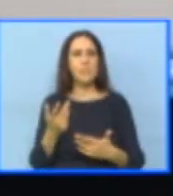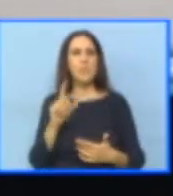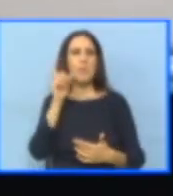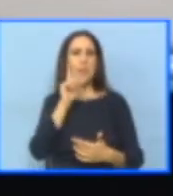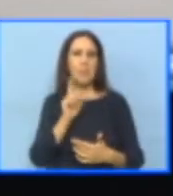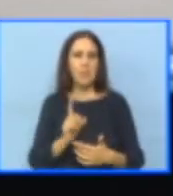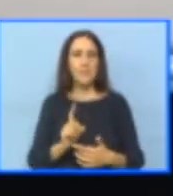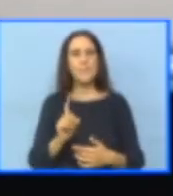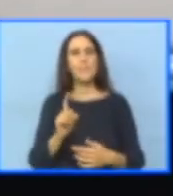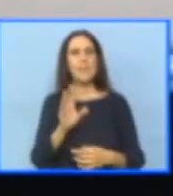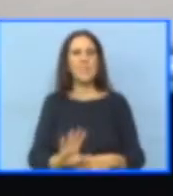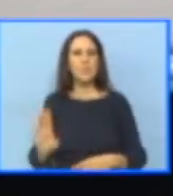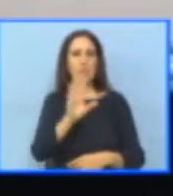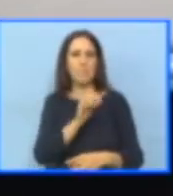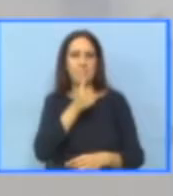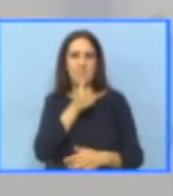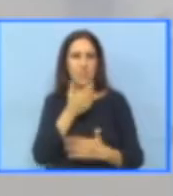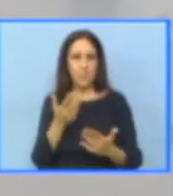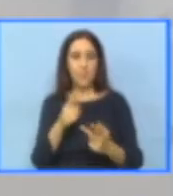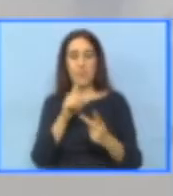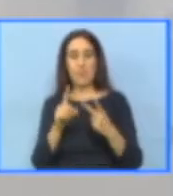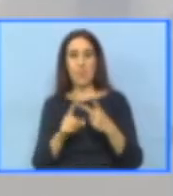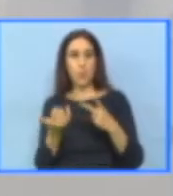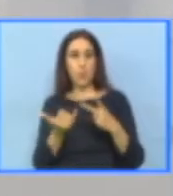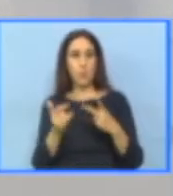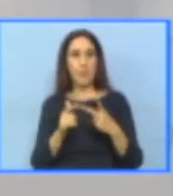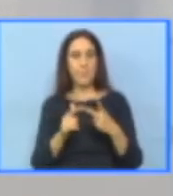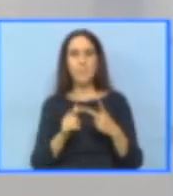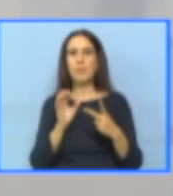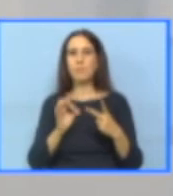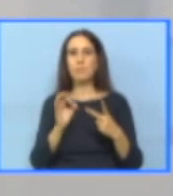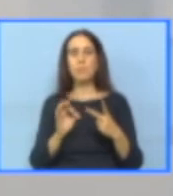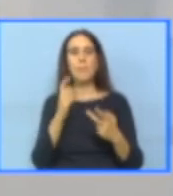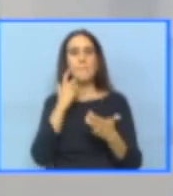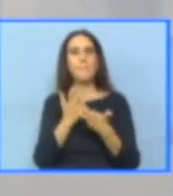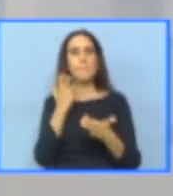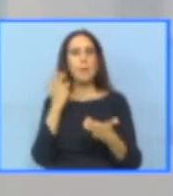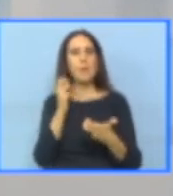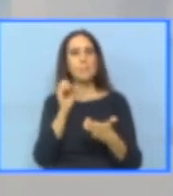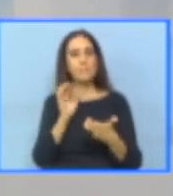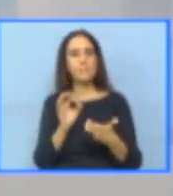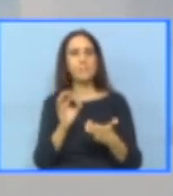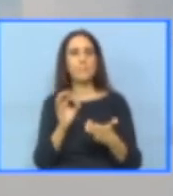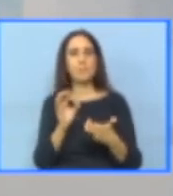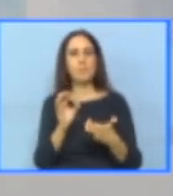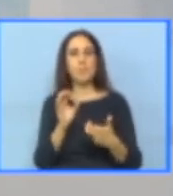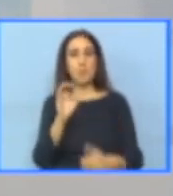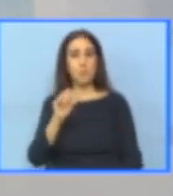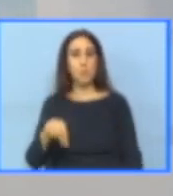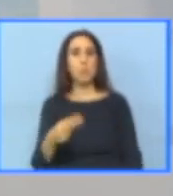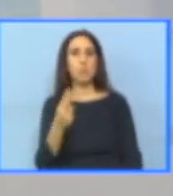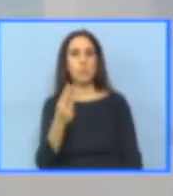nacionais, ou dias que sejam. O segundo ponto é que é particularmente relevante ser as Nações Unidas a